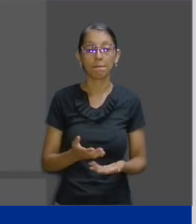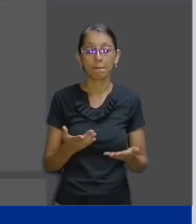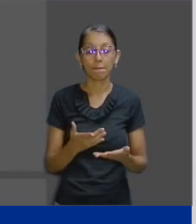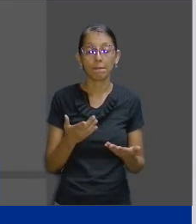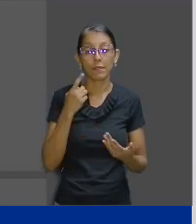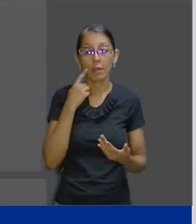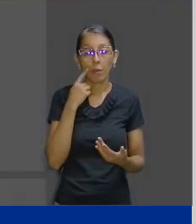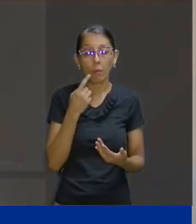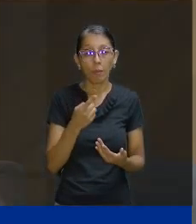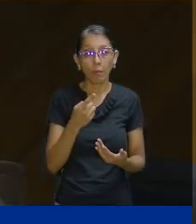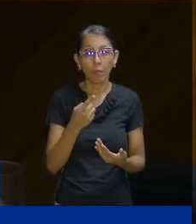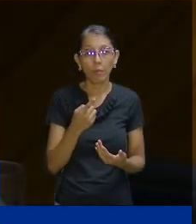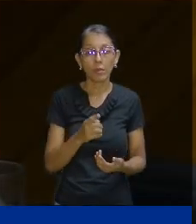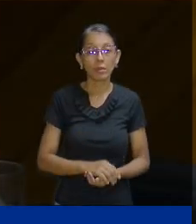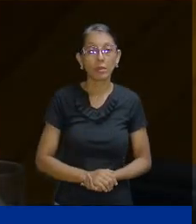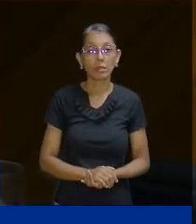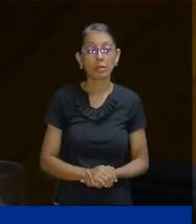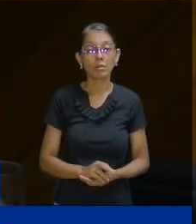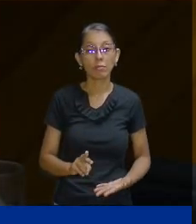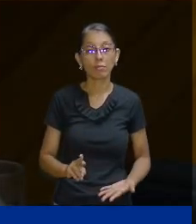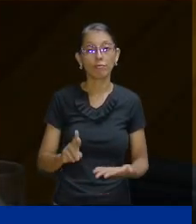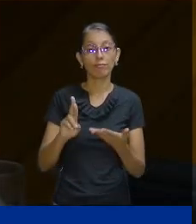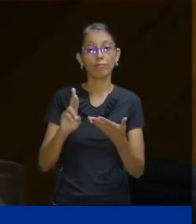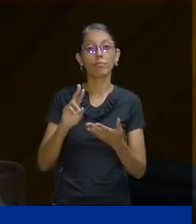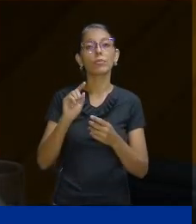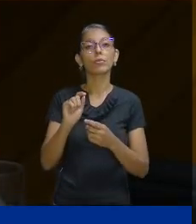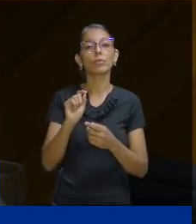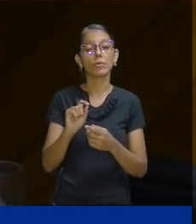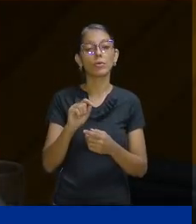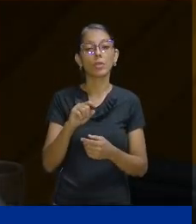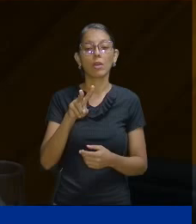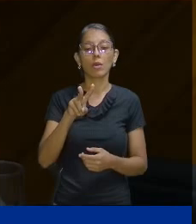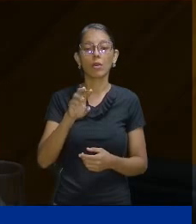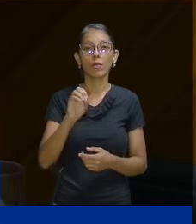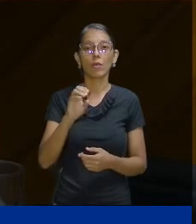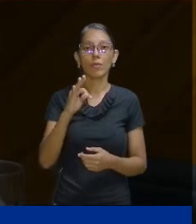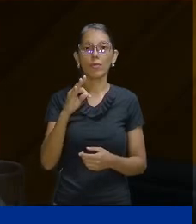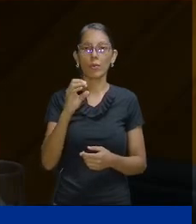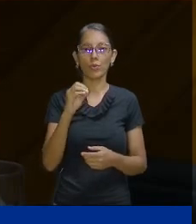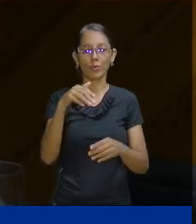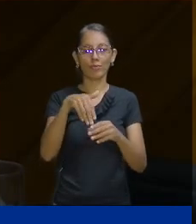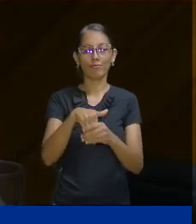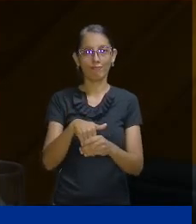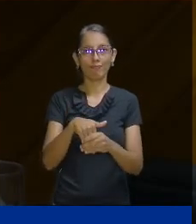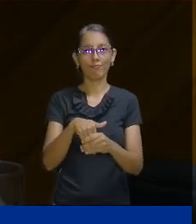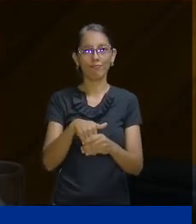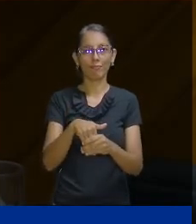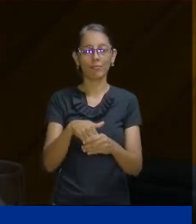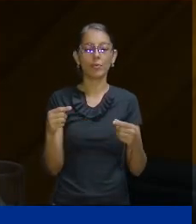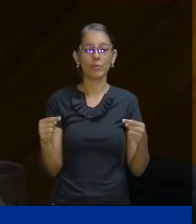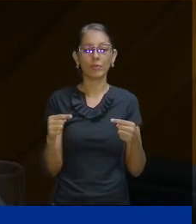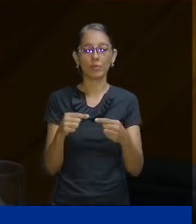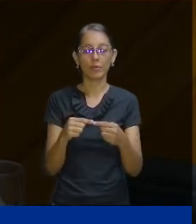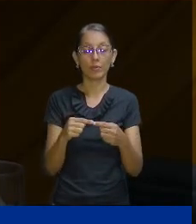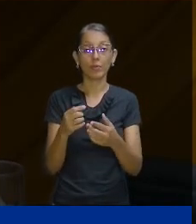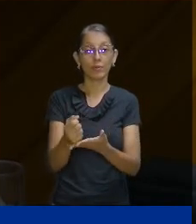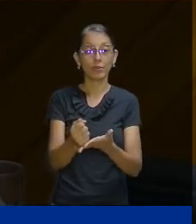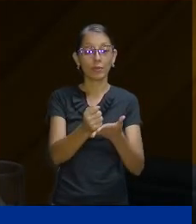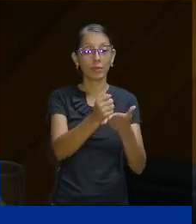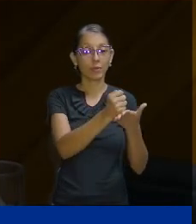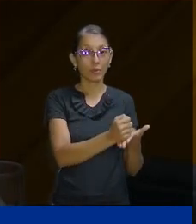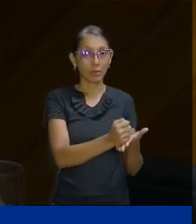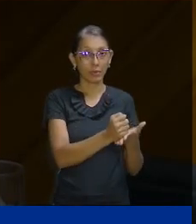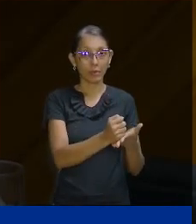fica clara a relação entre transporte ilícito e voto. Eleitoral, doutora Sara Aqui não se está falando